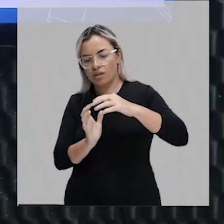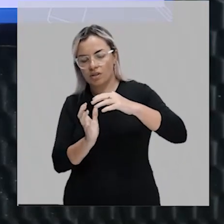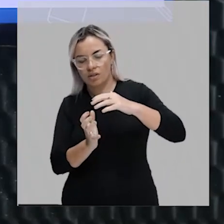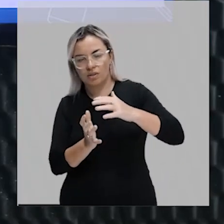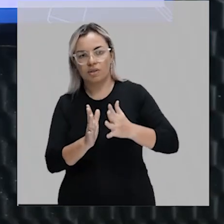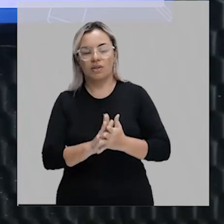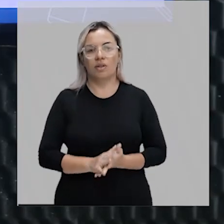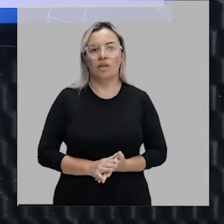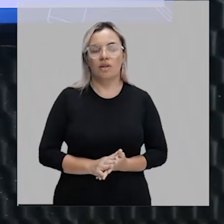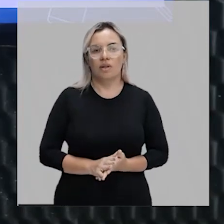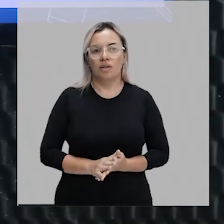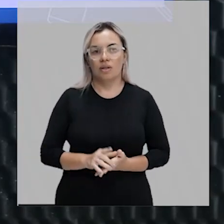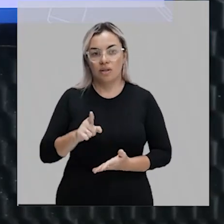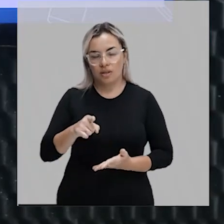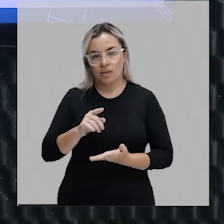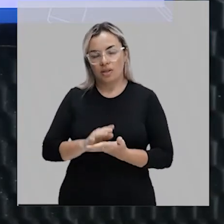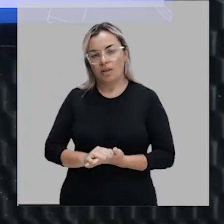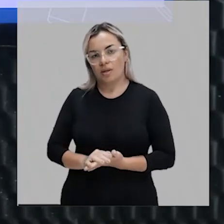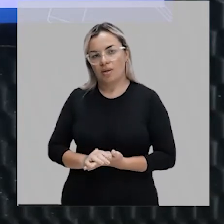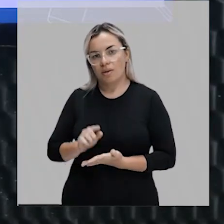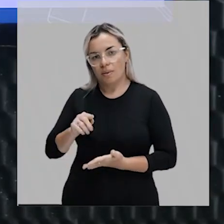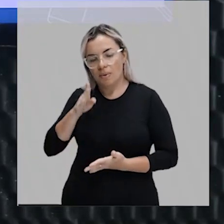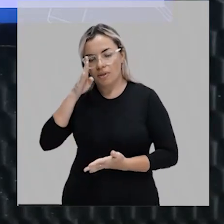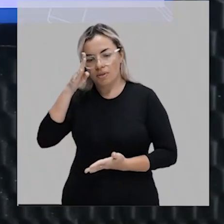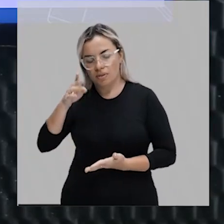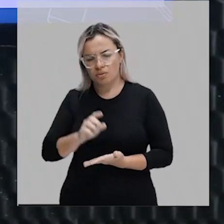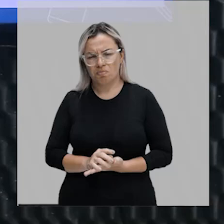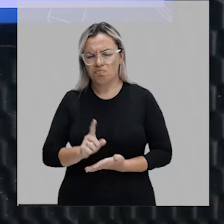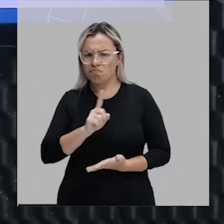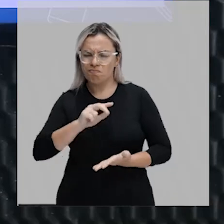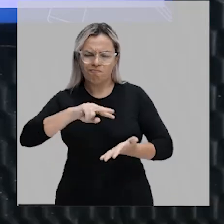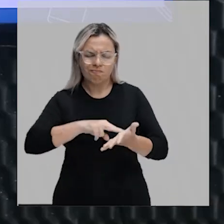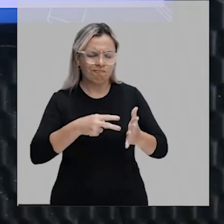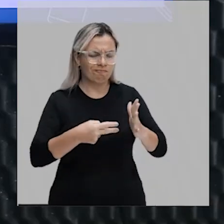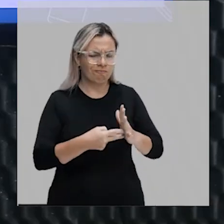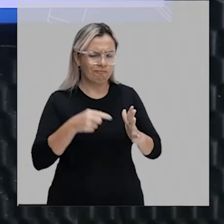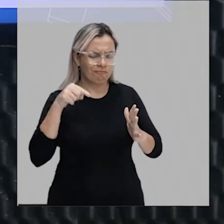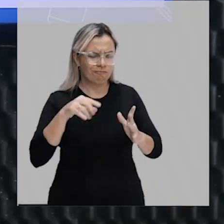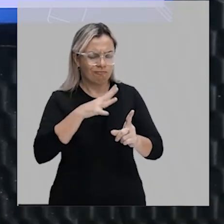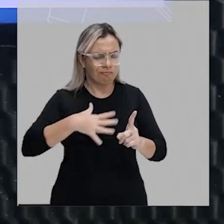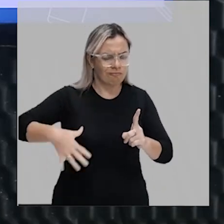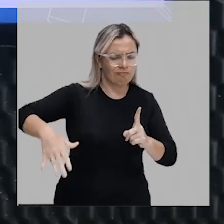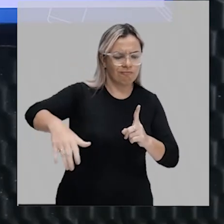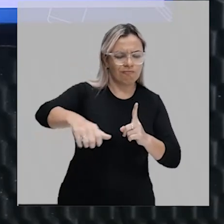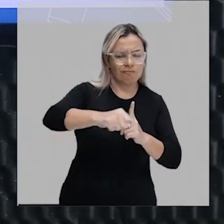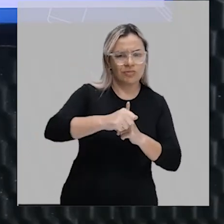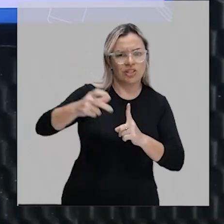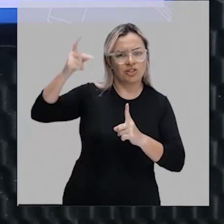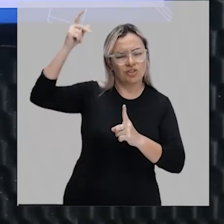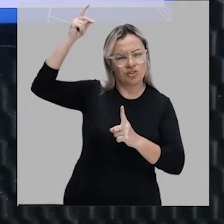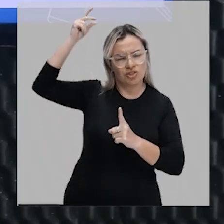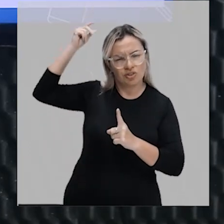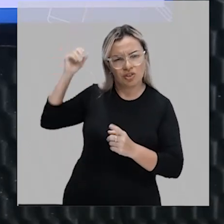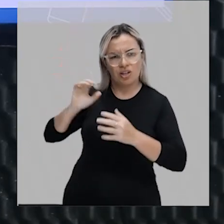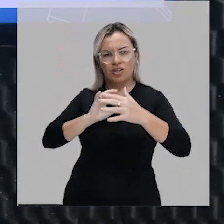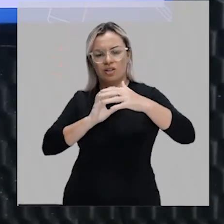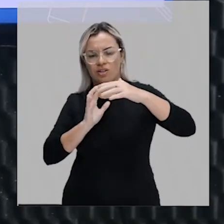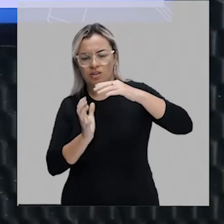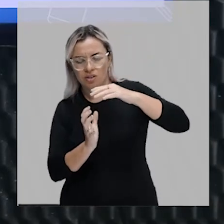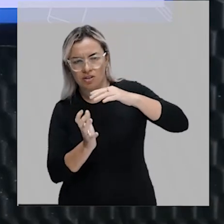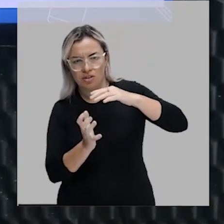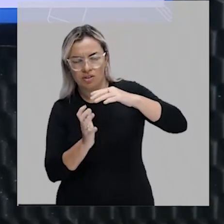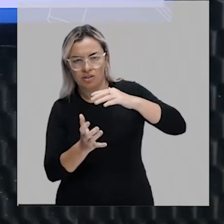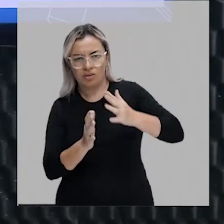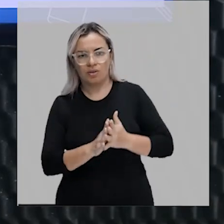que necessariamente não significa dizer que essas sociedades da Antiguidade Oriental, ou do